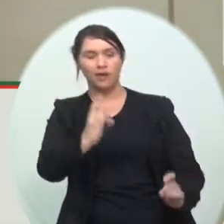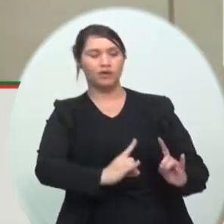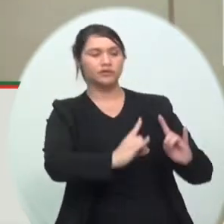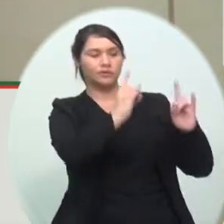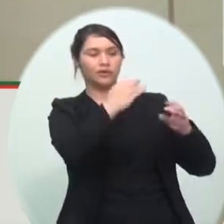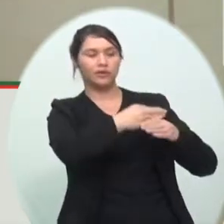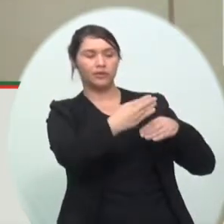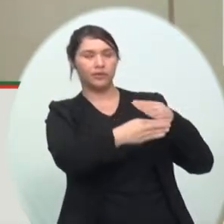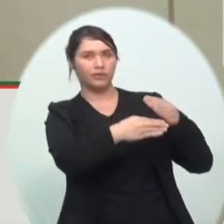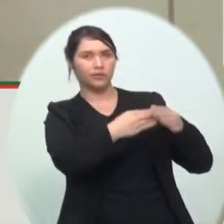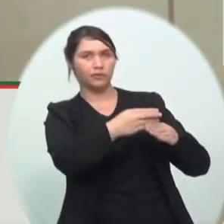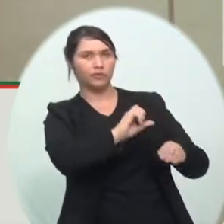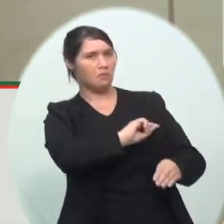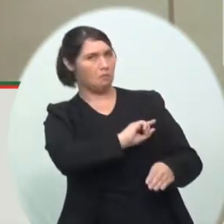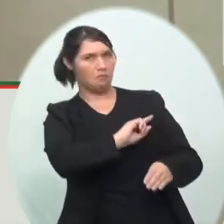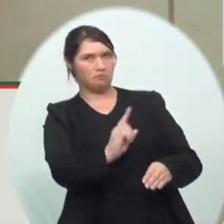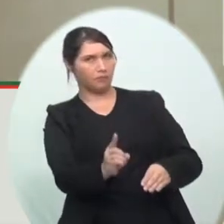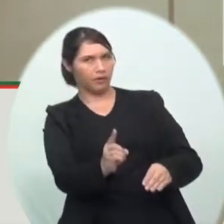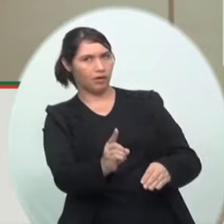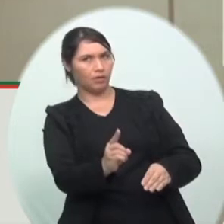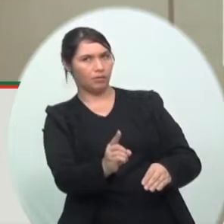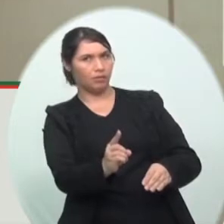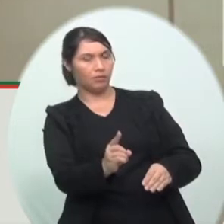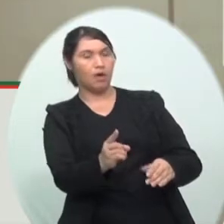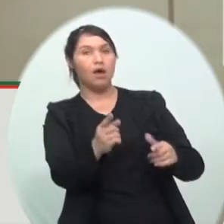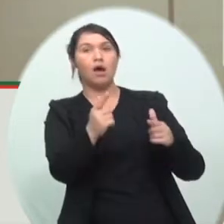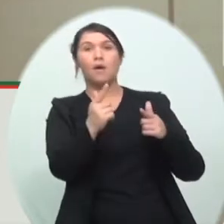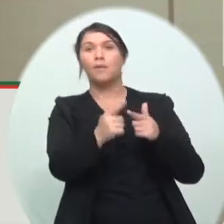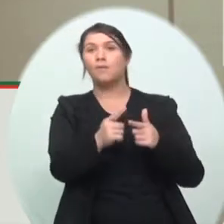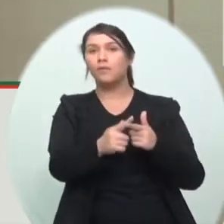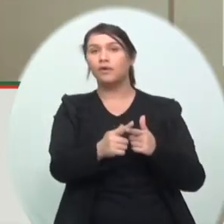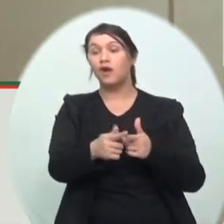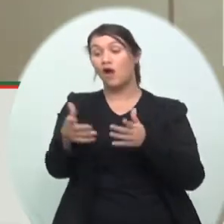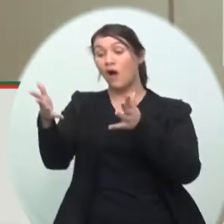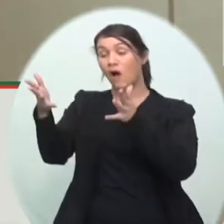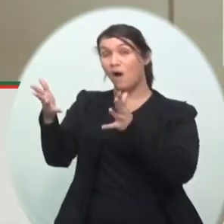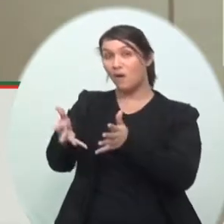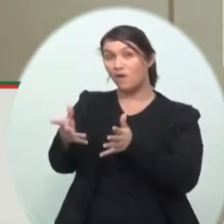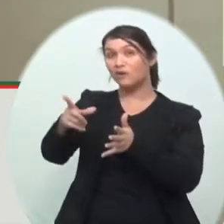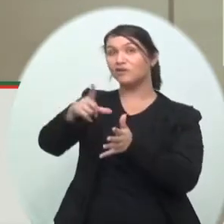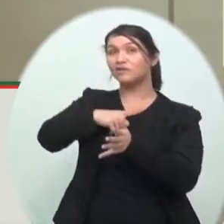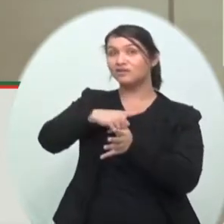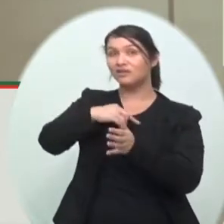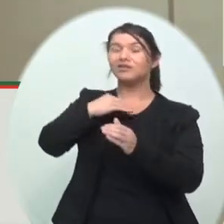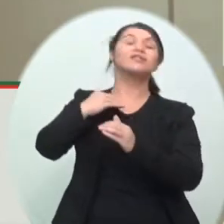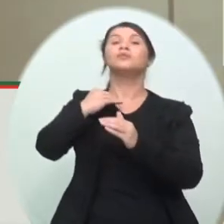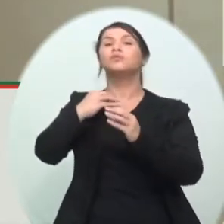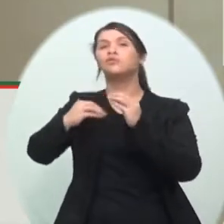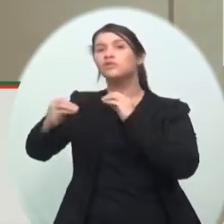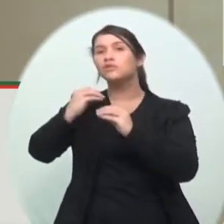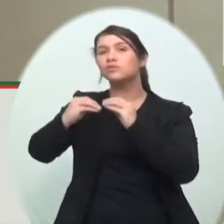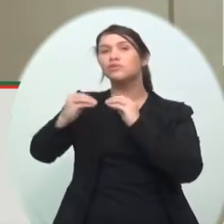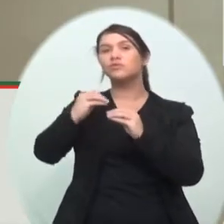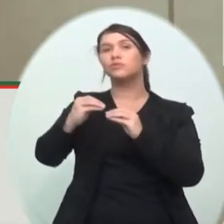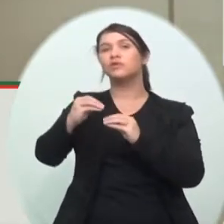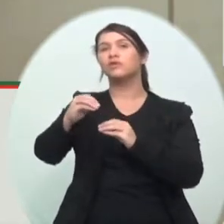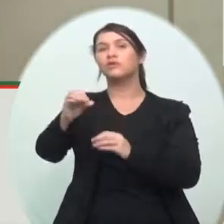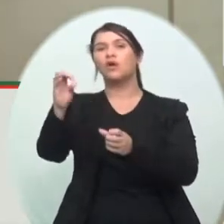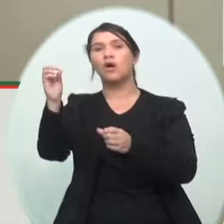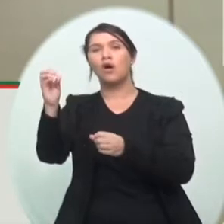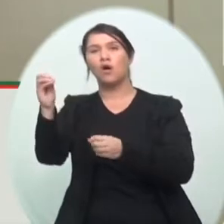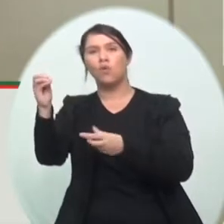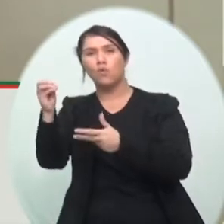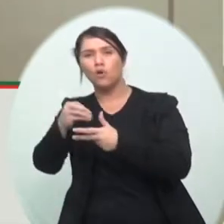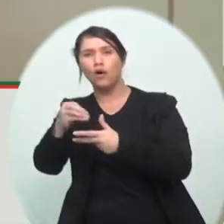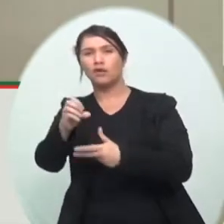Inovação, já existe um movimento e um ecossistema, e essas entidades todas que você vê ali, Unesc, SADC, SENAI,